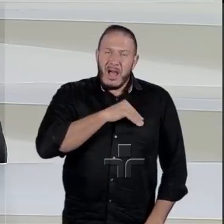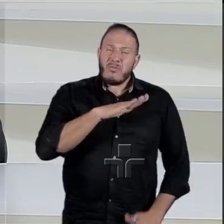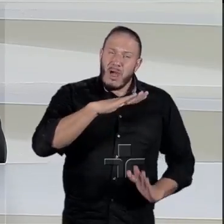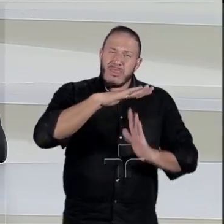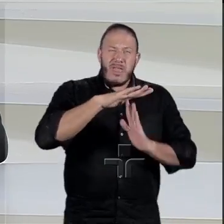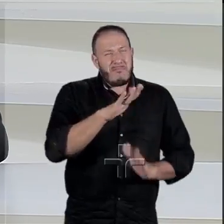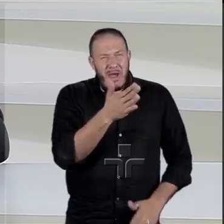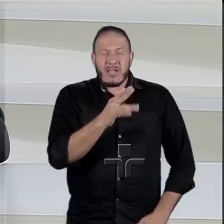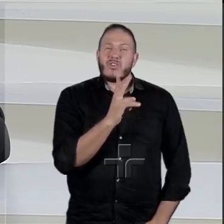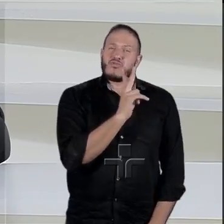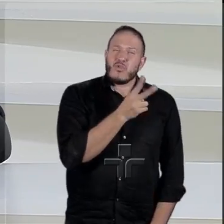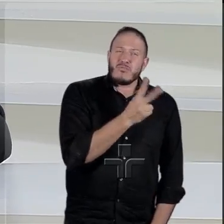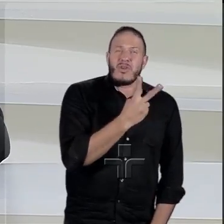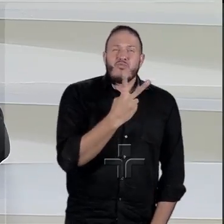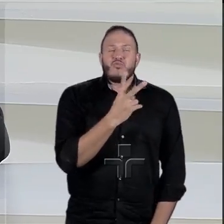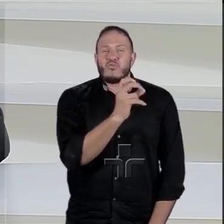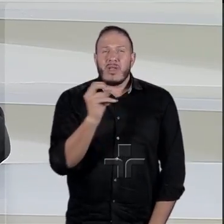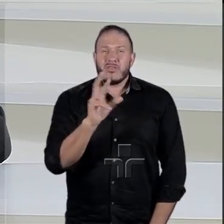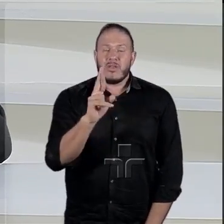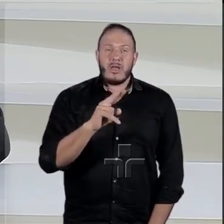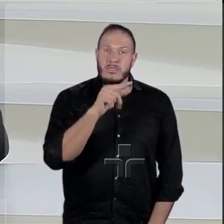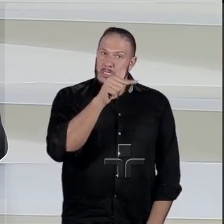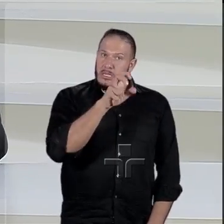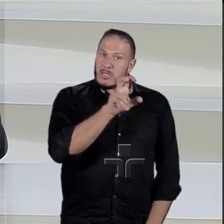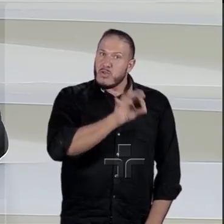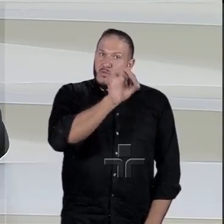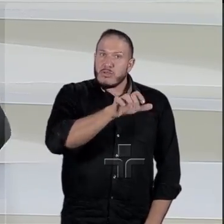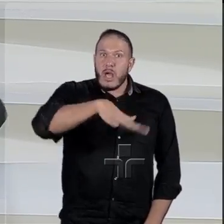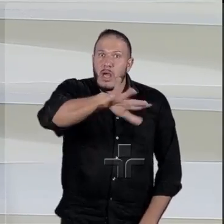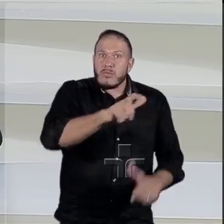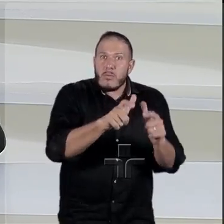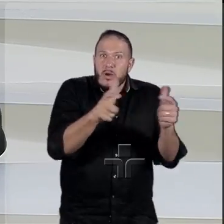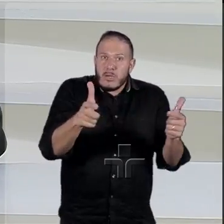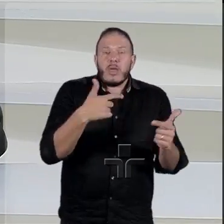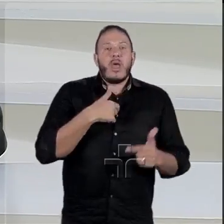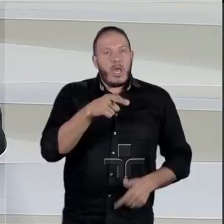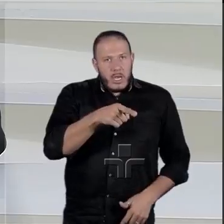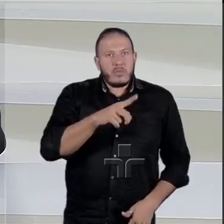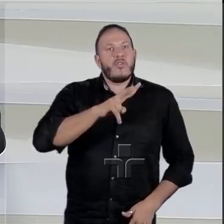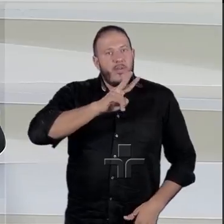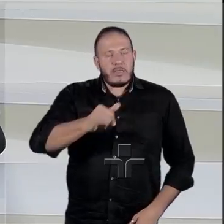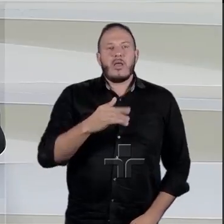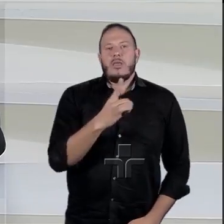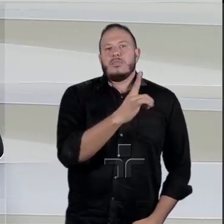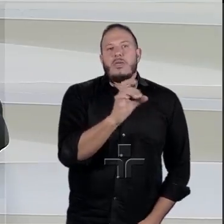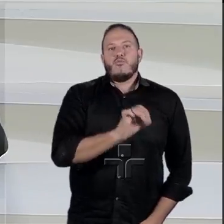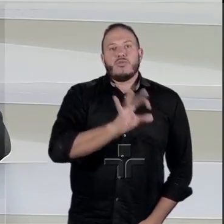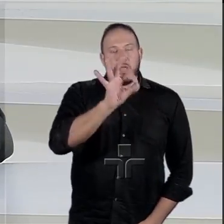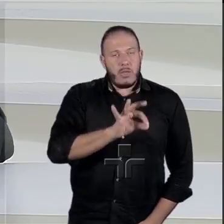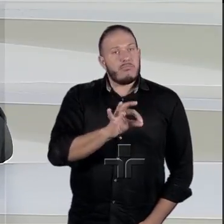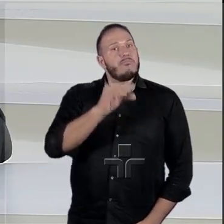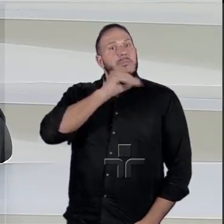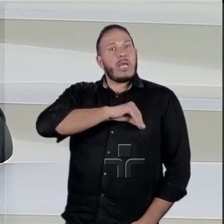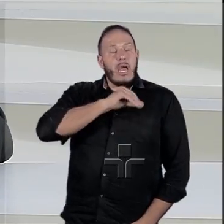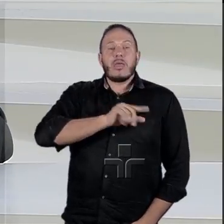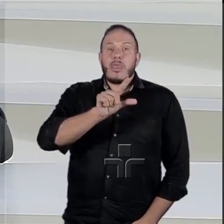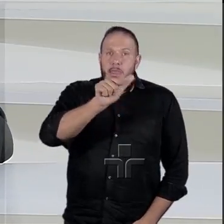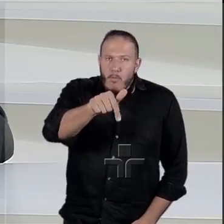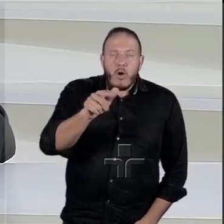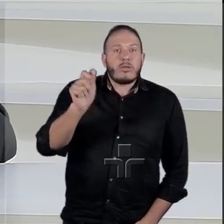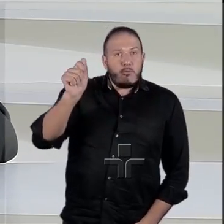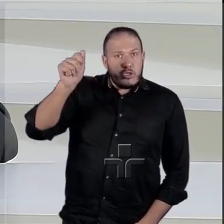2.200. Esses trabalhadores, nesse novo sistema, teriam uma reposição de 100% da renda quando se